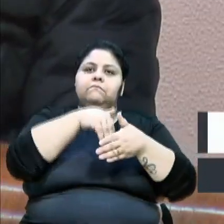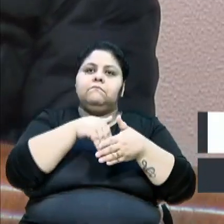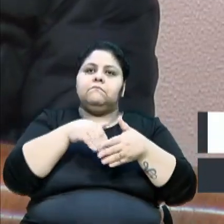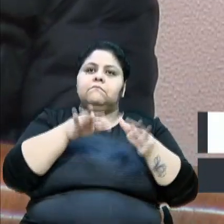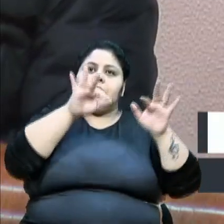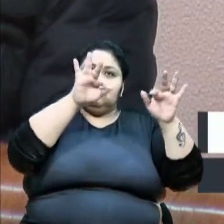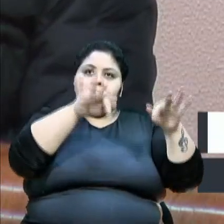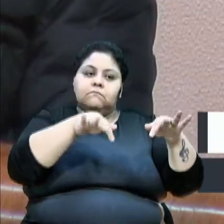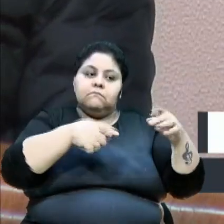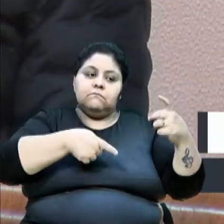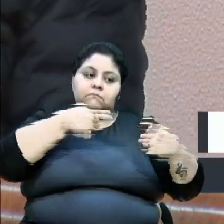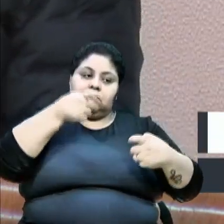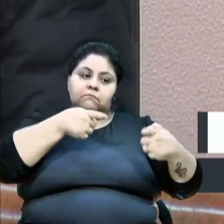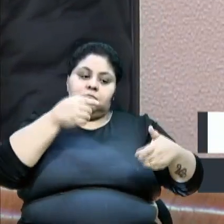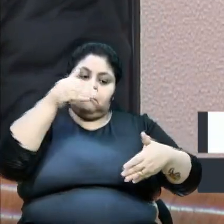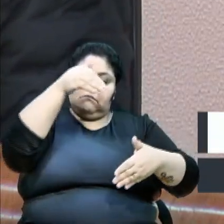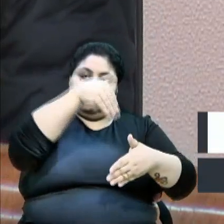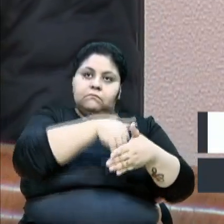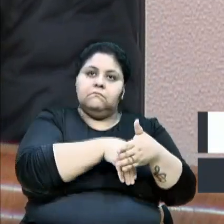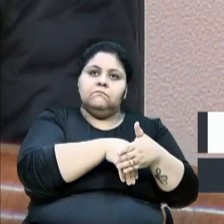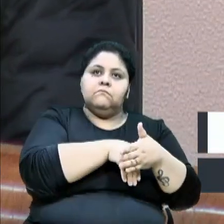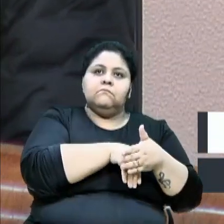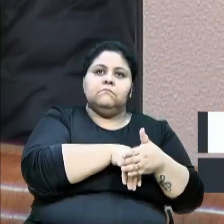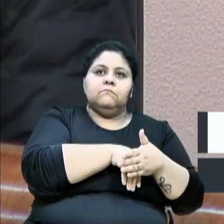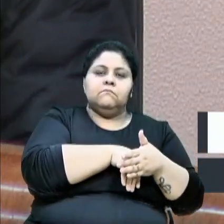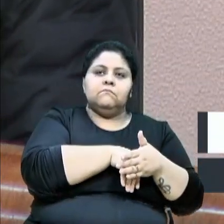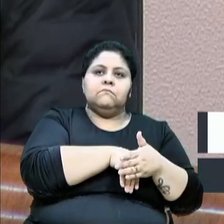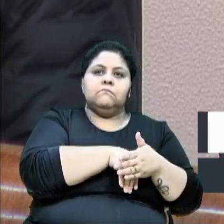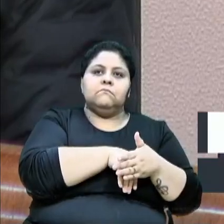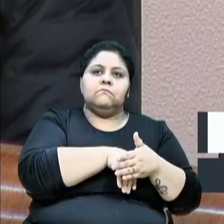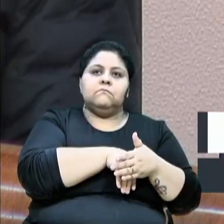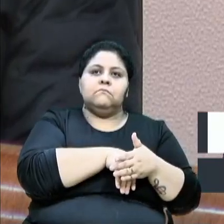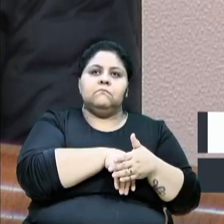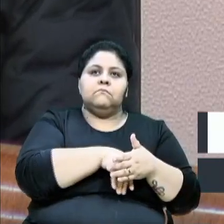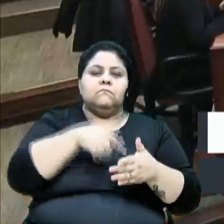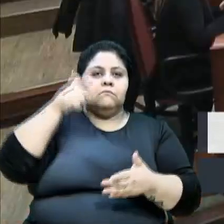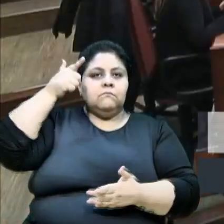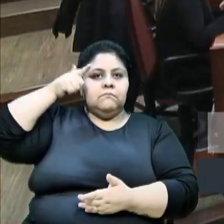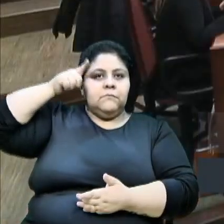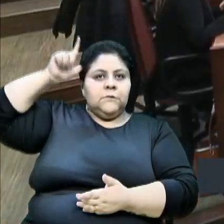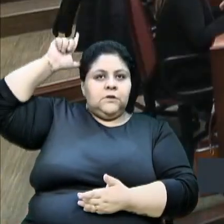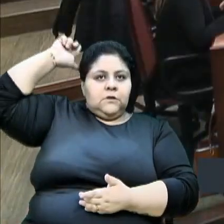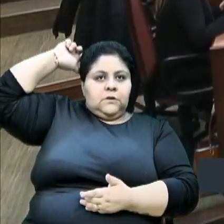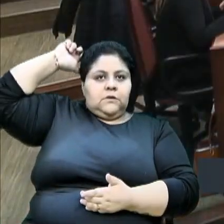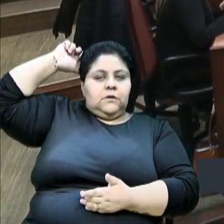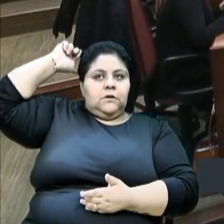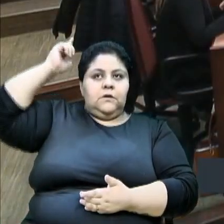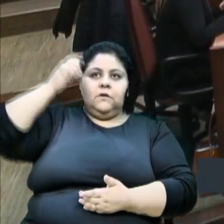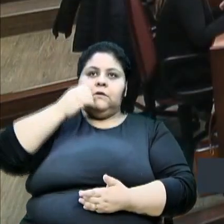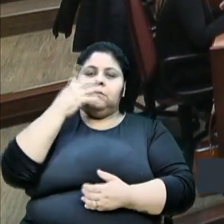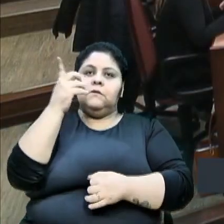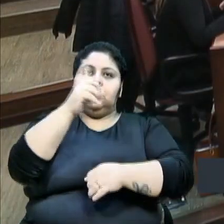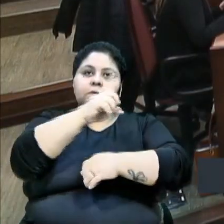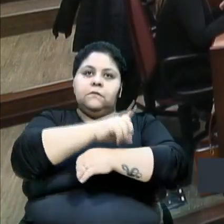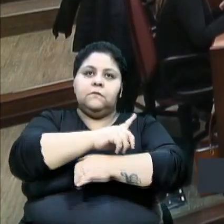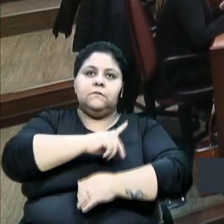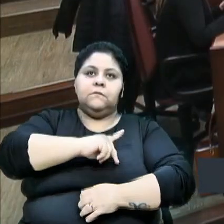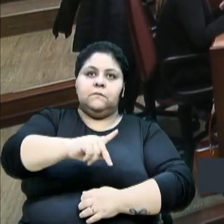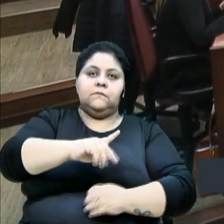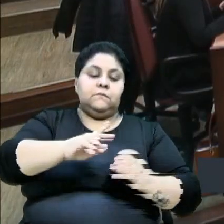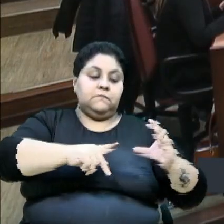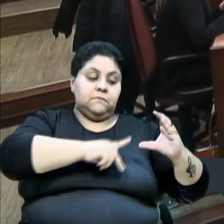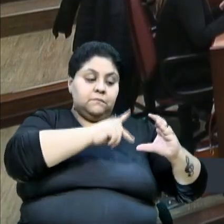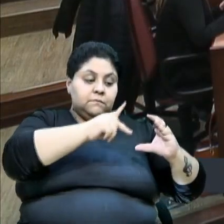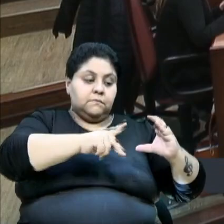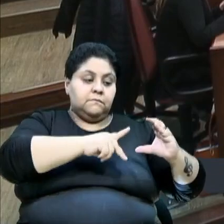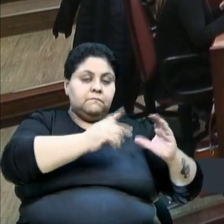Encerrada a discussão, em votação. Para declarar voto. Declarar voto, Lucas Gil. Bom dia, presidente, colegas da mesa,